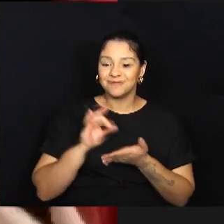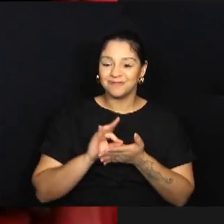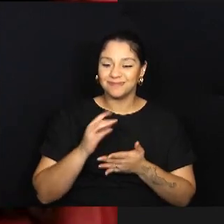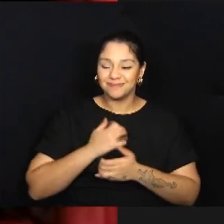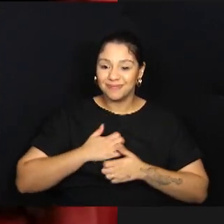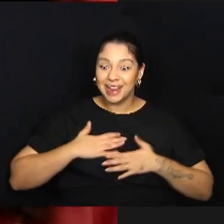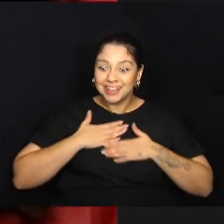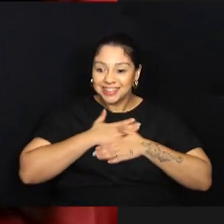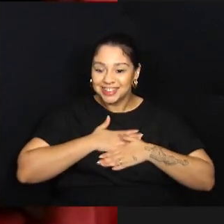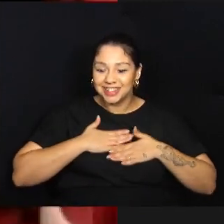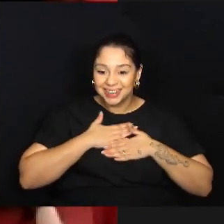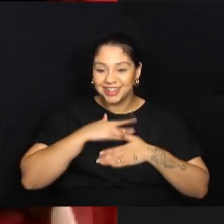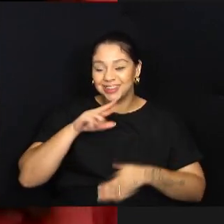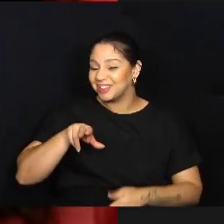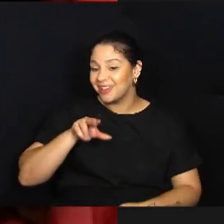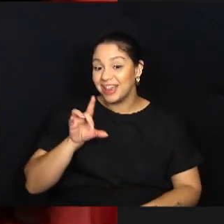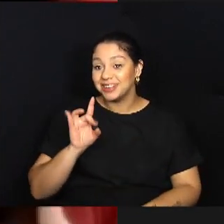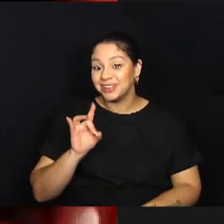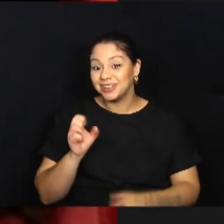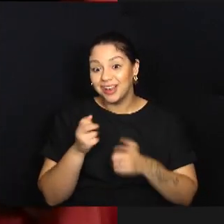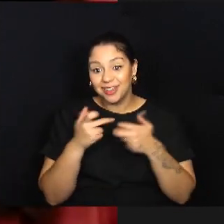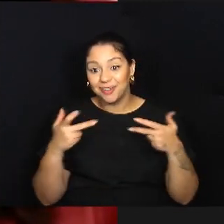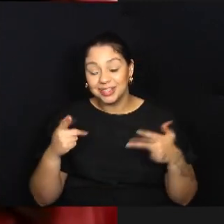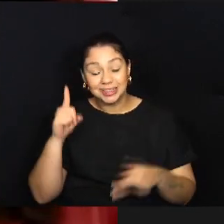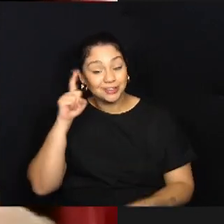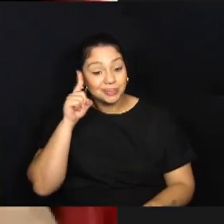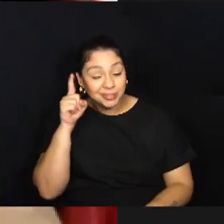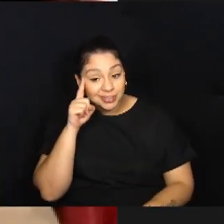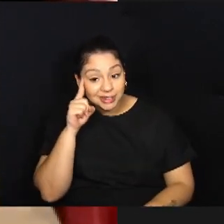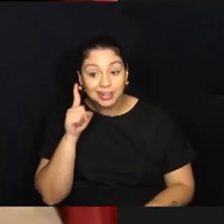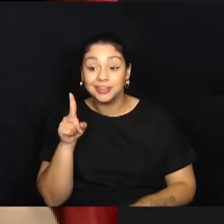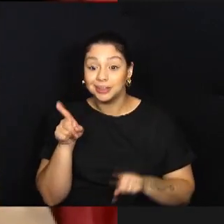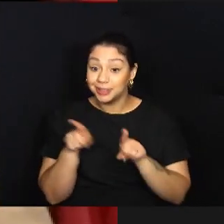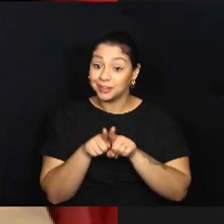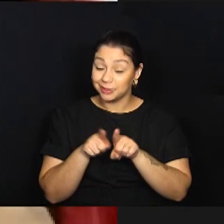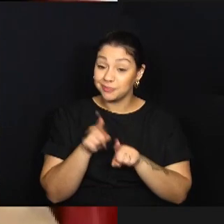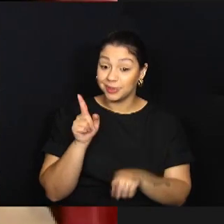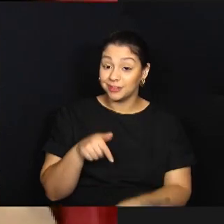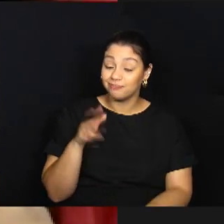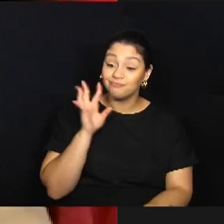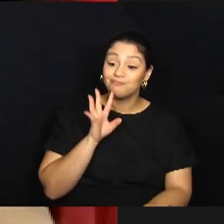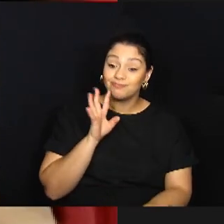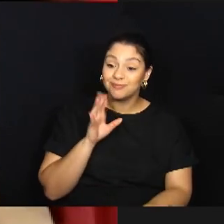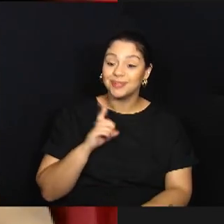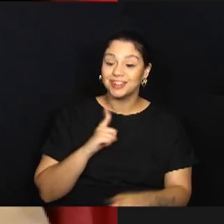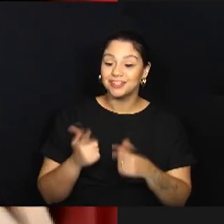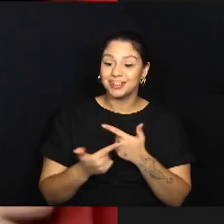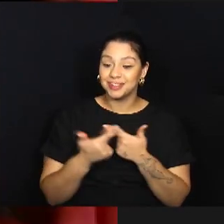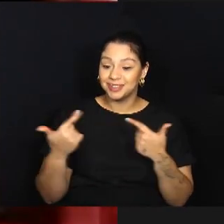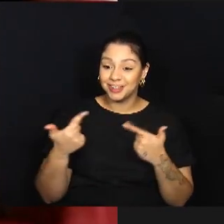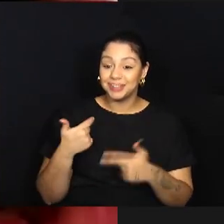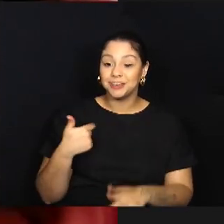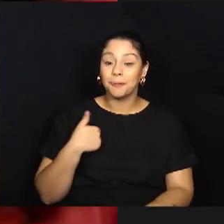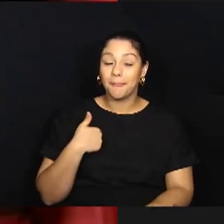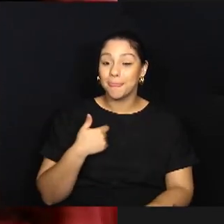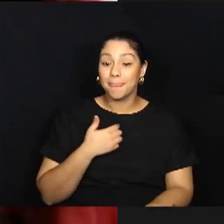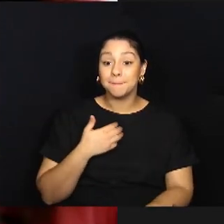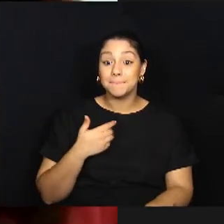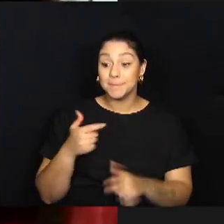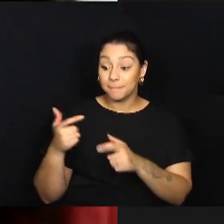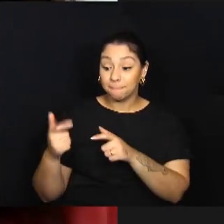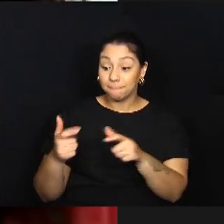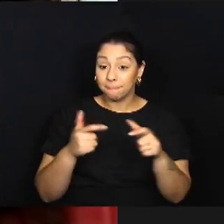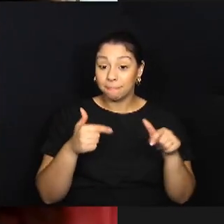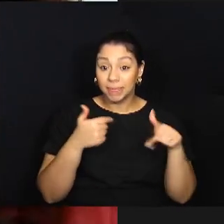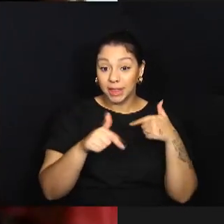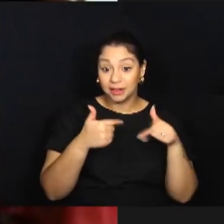e não só aquela coisa massificante do dia a dia, que também é bacana. Eu tive a sorte de gostar de tudo onde eu trabalhei, eu sempre